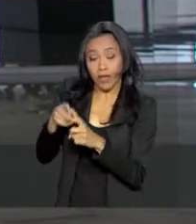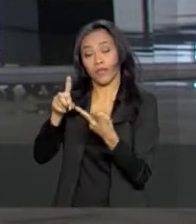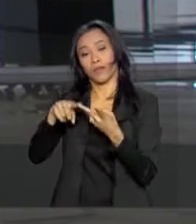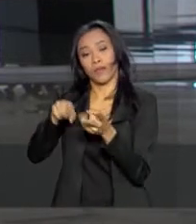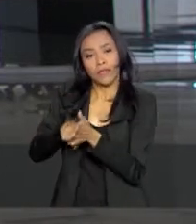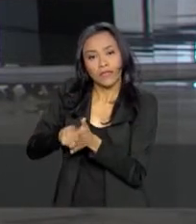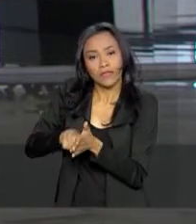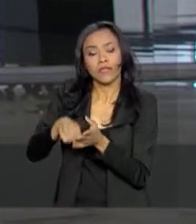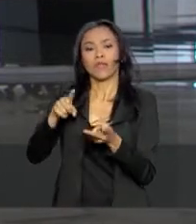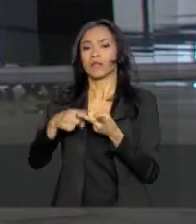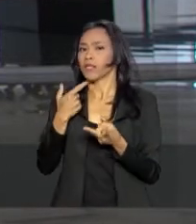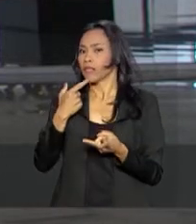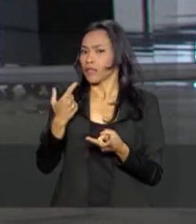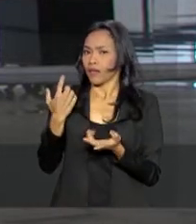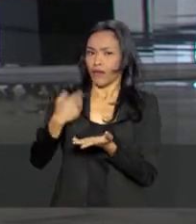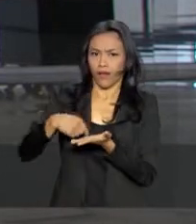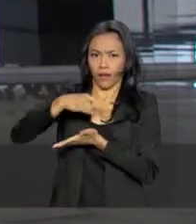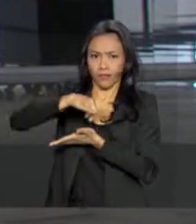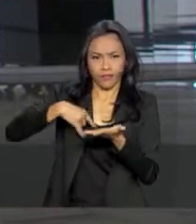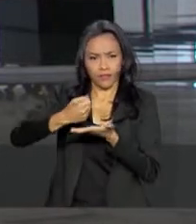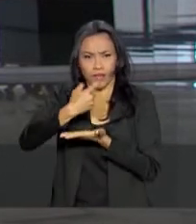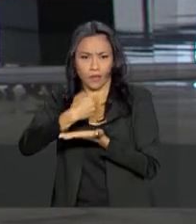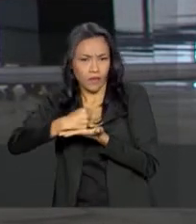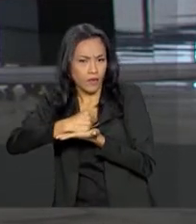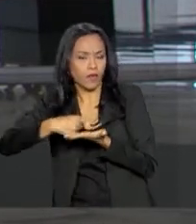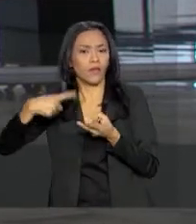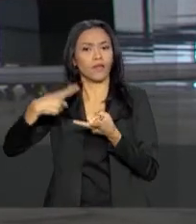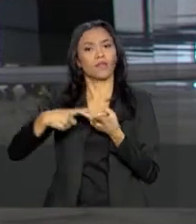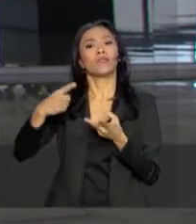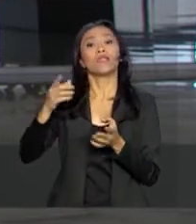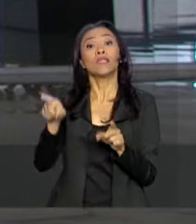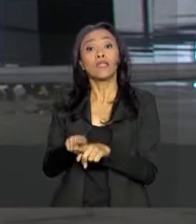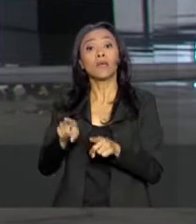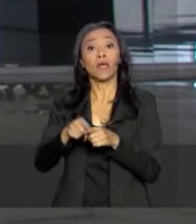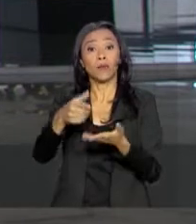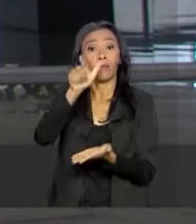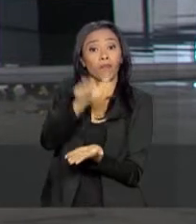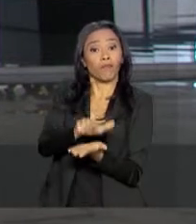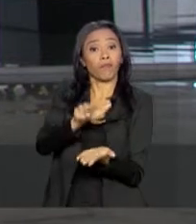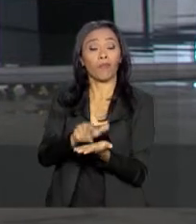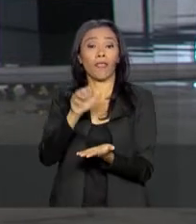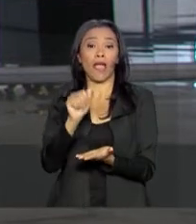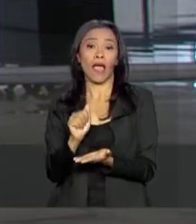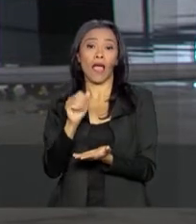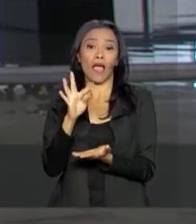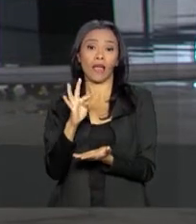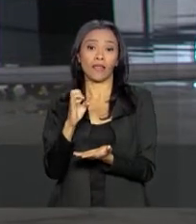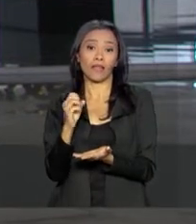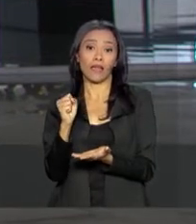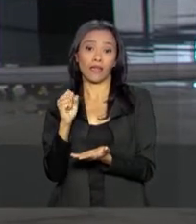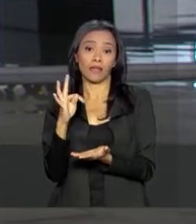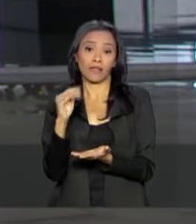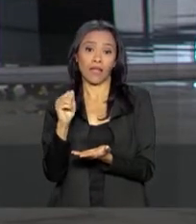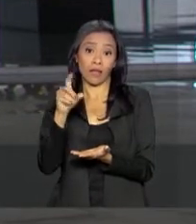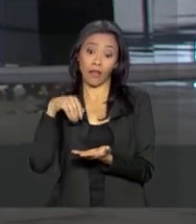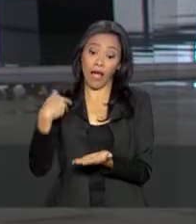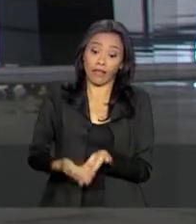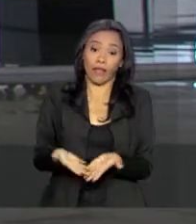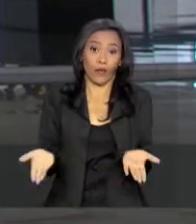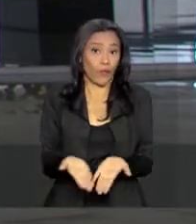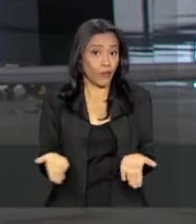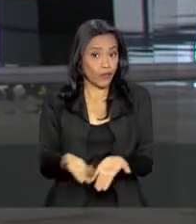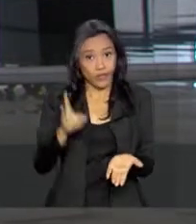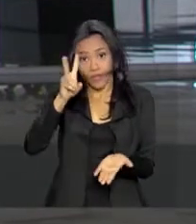laudos receitas e atestados os beneficiários que não realizarem o atendimento até hoje até essa